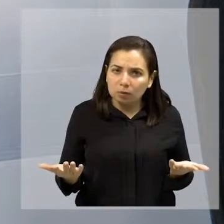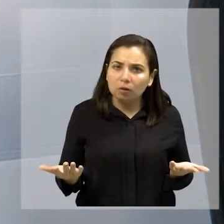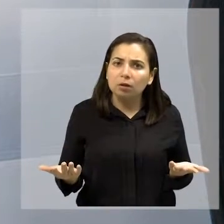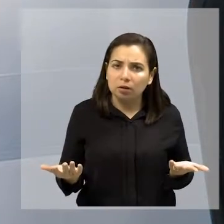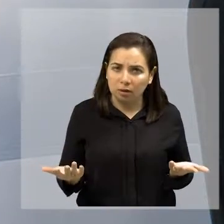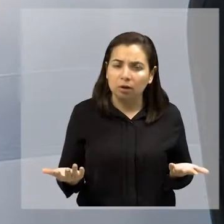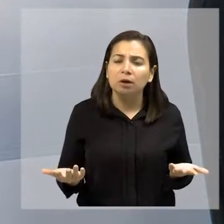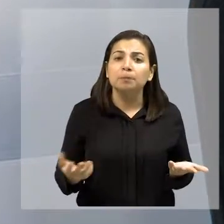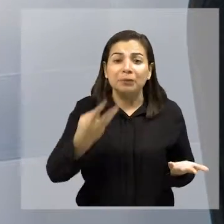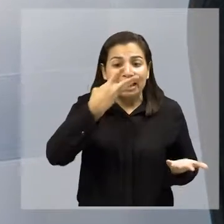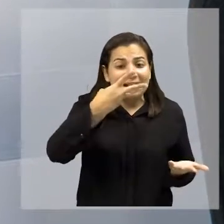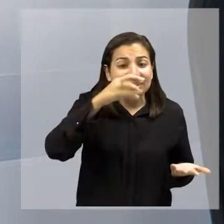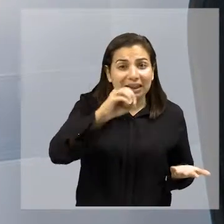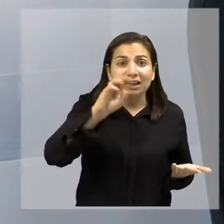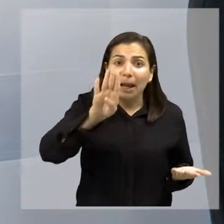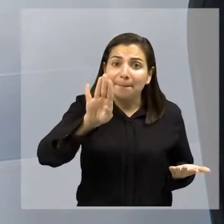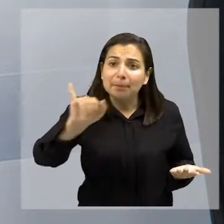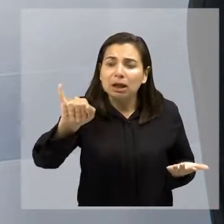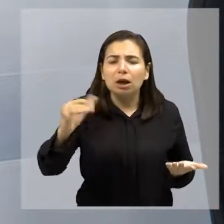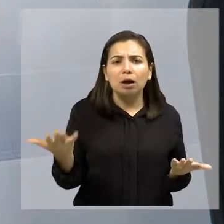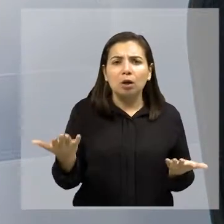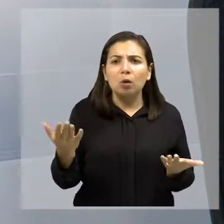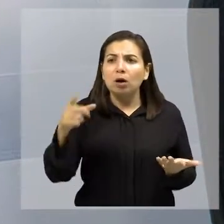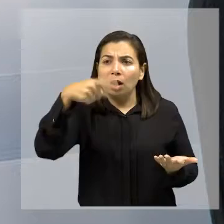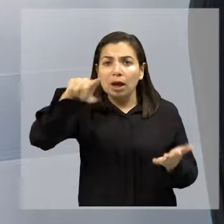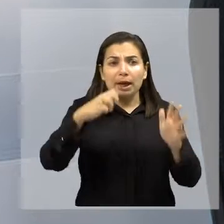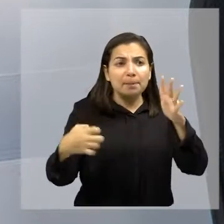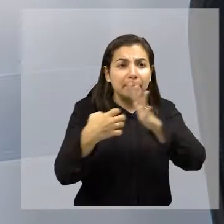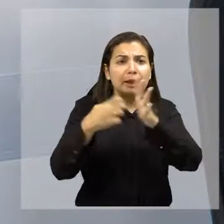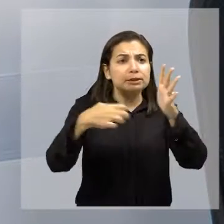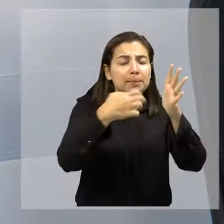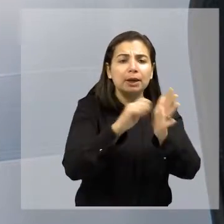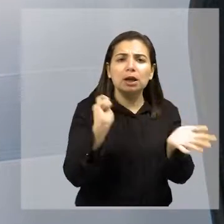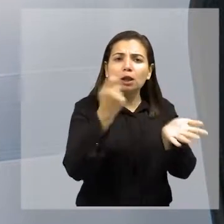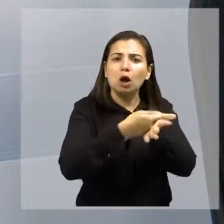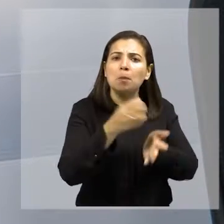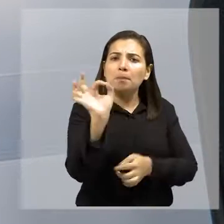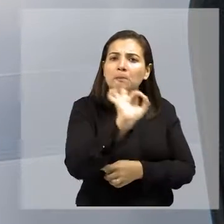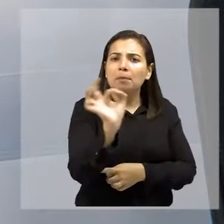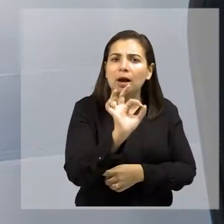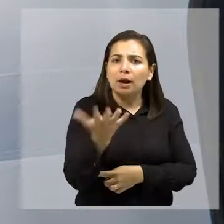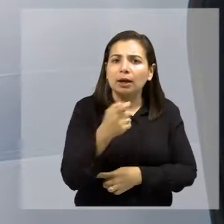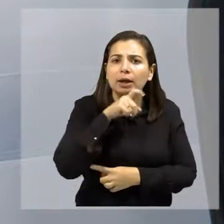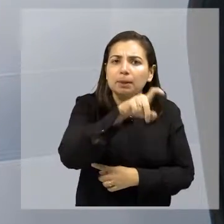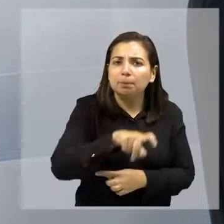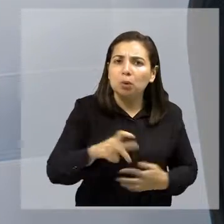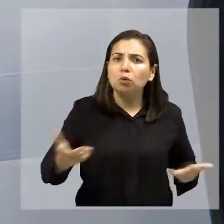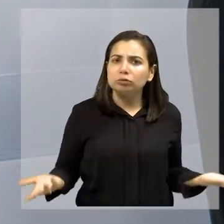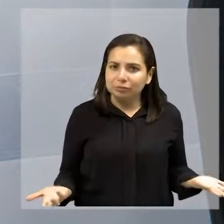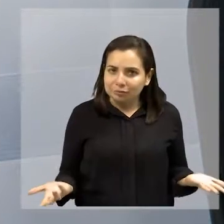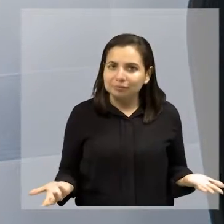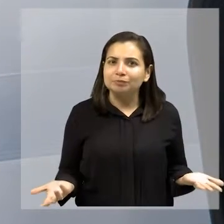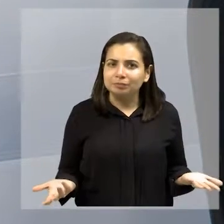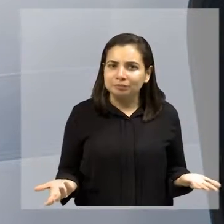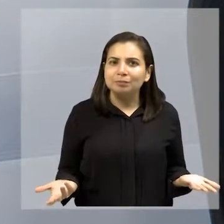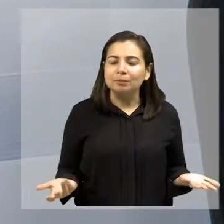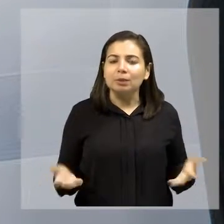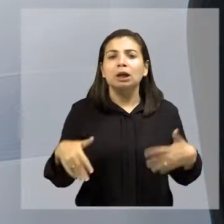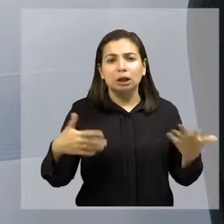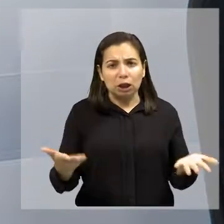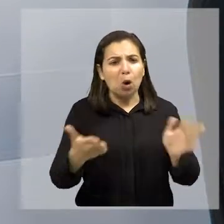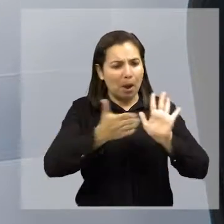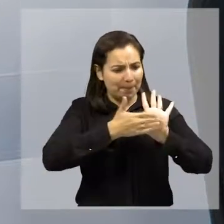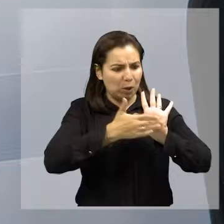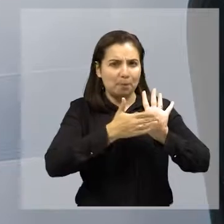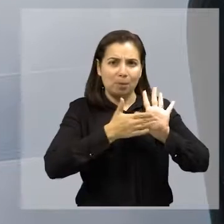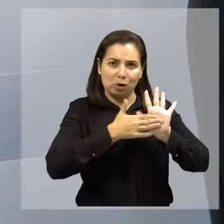30 bilhões de reais, somente de sonegação. A proposta de reforma da Previdência